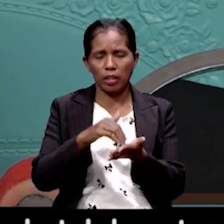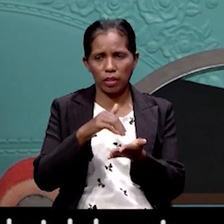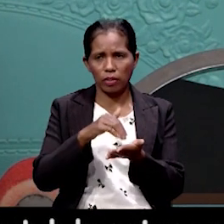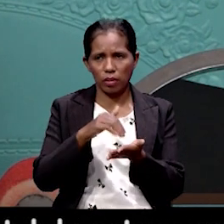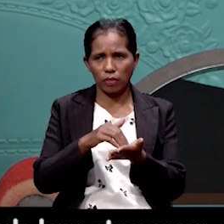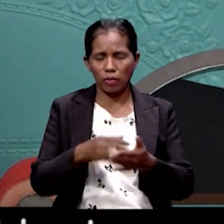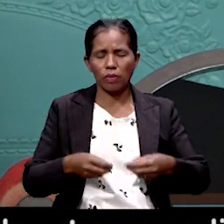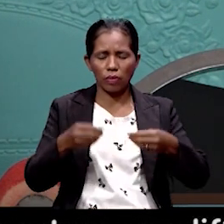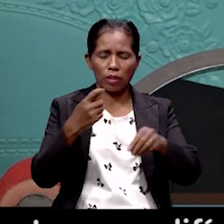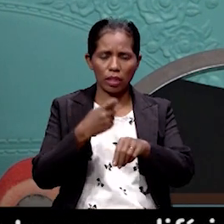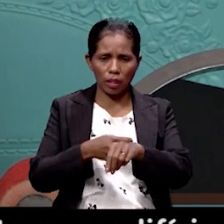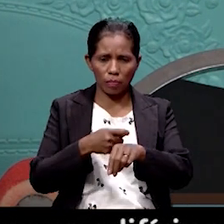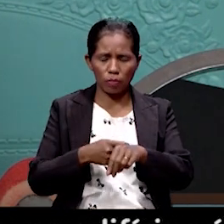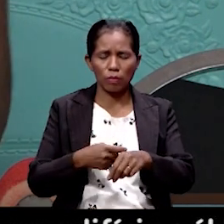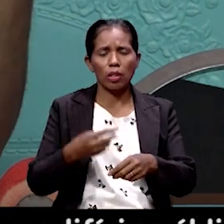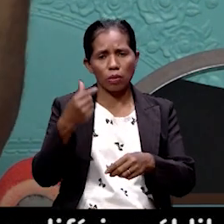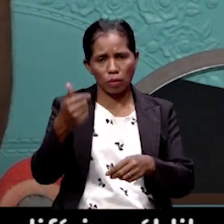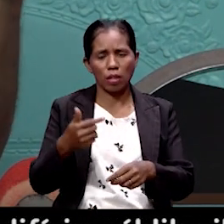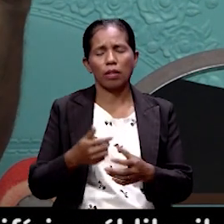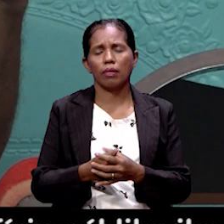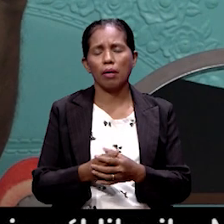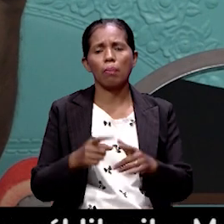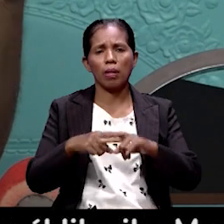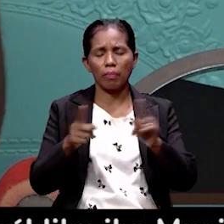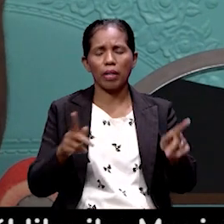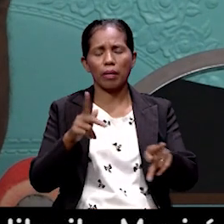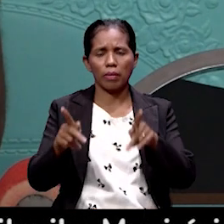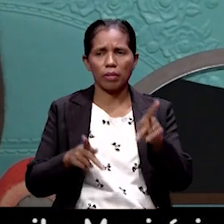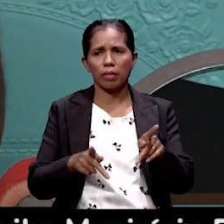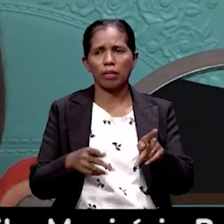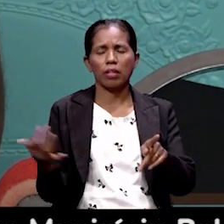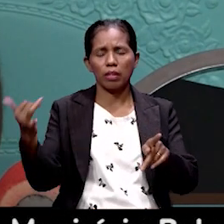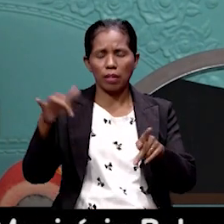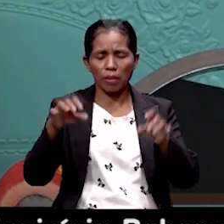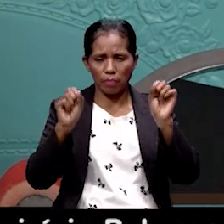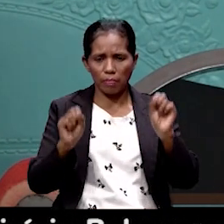o tempo é muito limitado para o cérebro de controle.